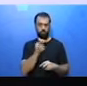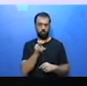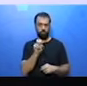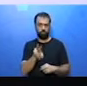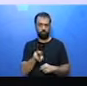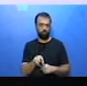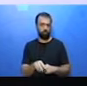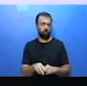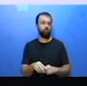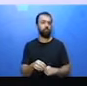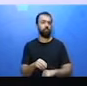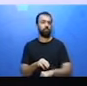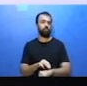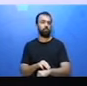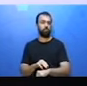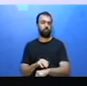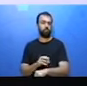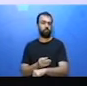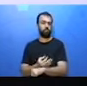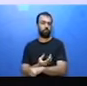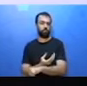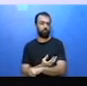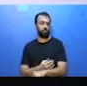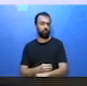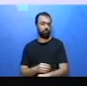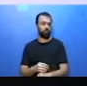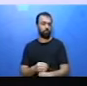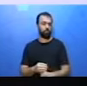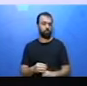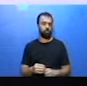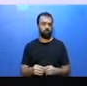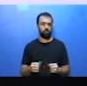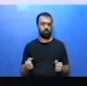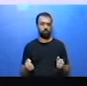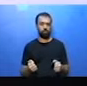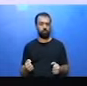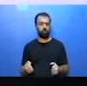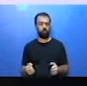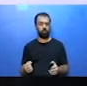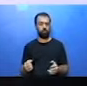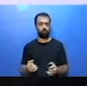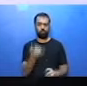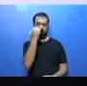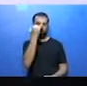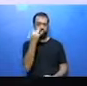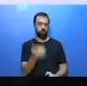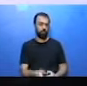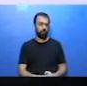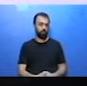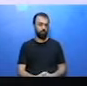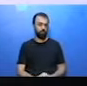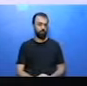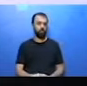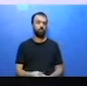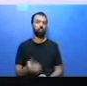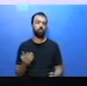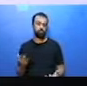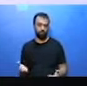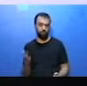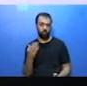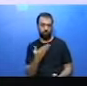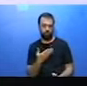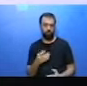da queimadura o afogamento o acidente de trânsito certo e aqui tem um